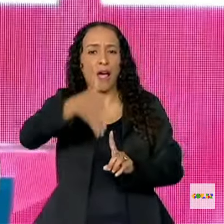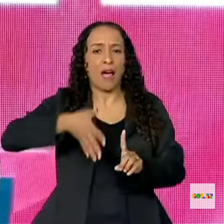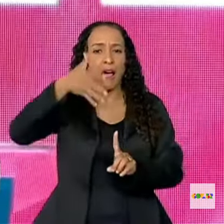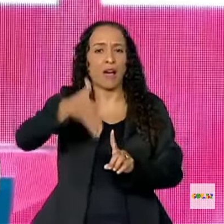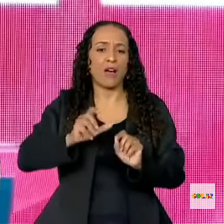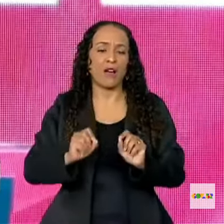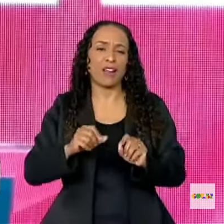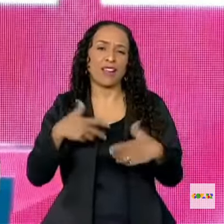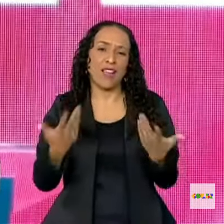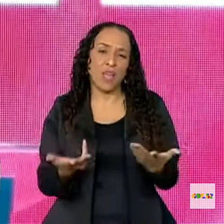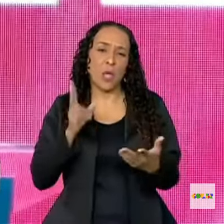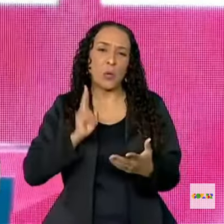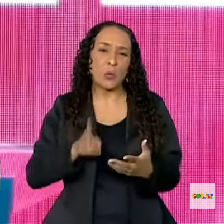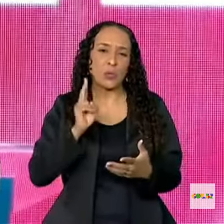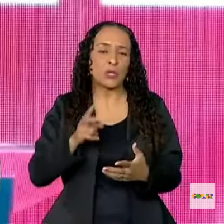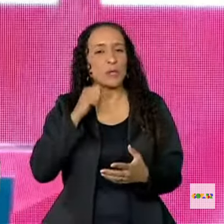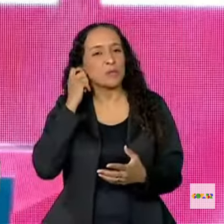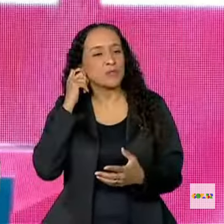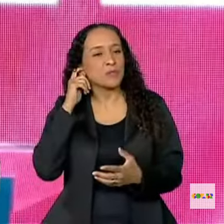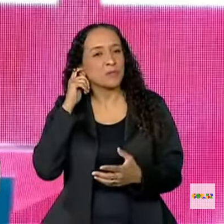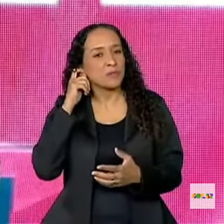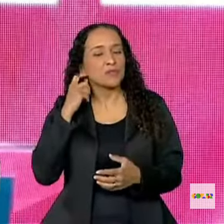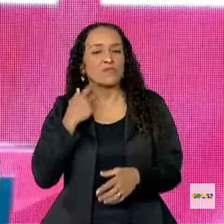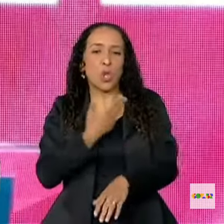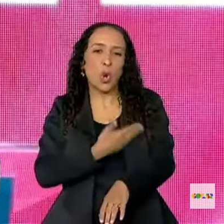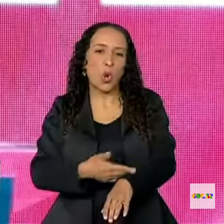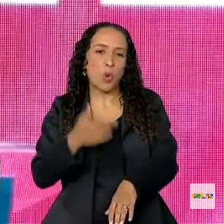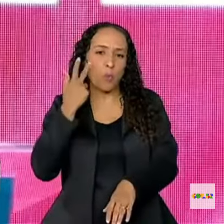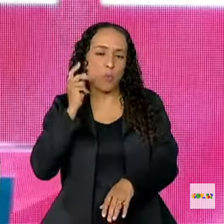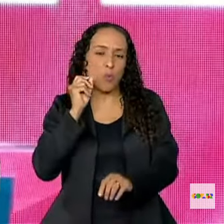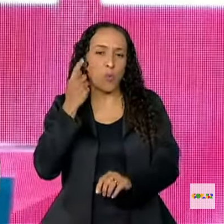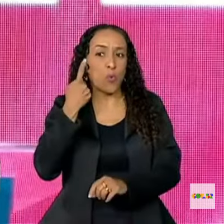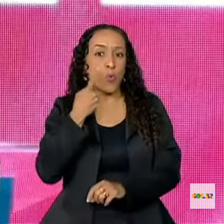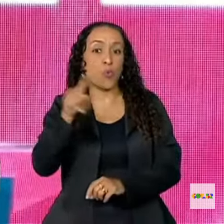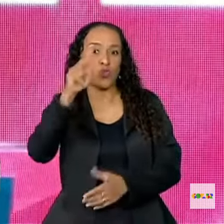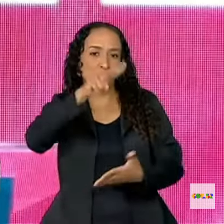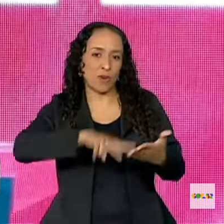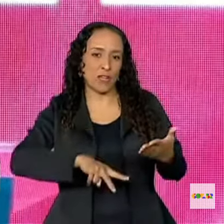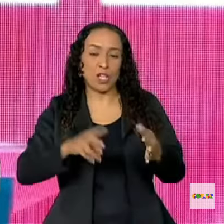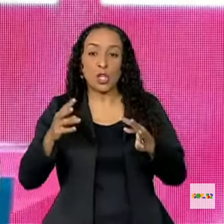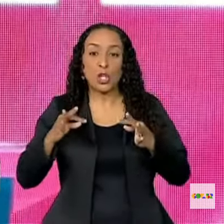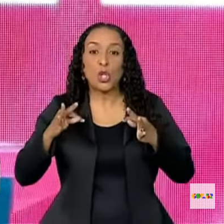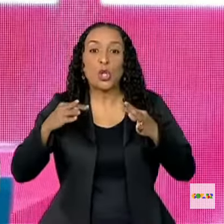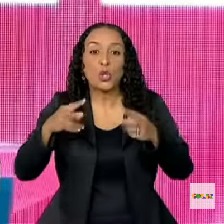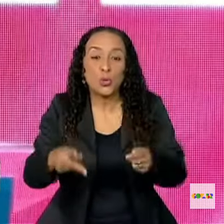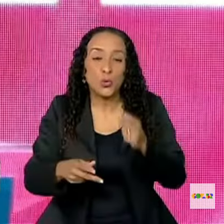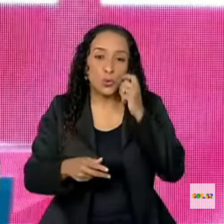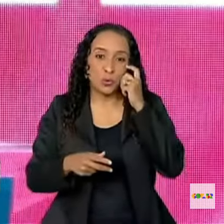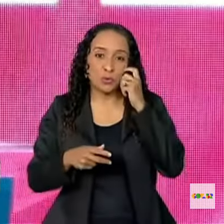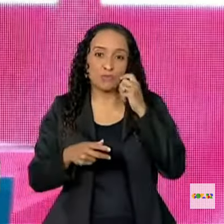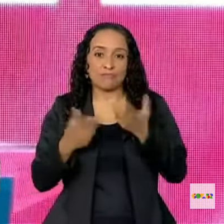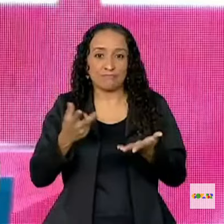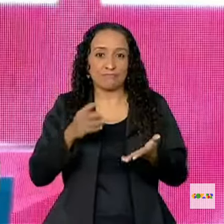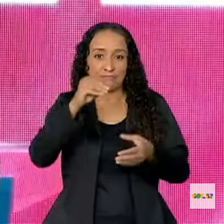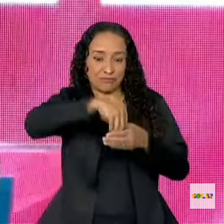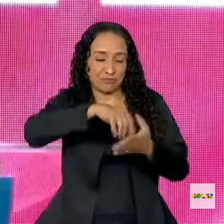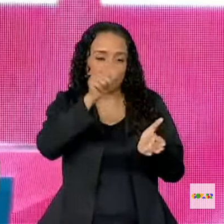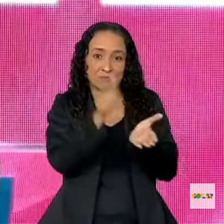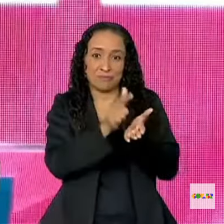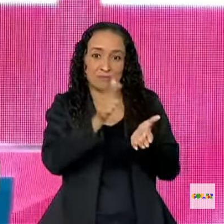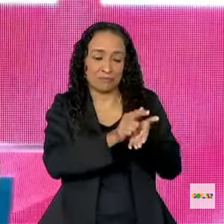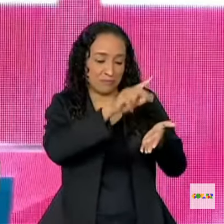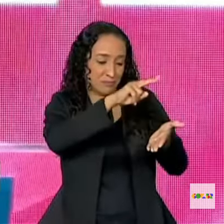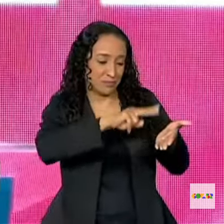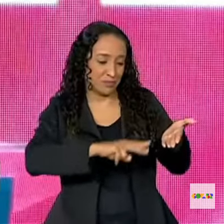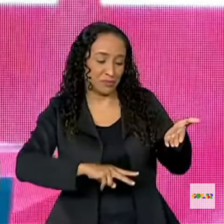como normalmente ele é o último a ler O Discurso ou seja tudo que está colocado aqui inclusive